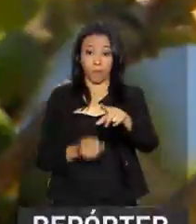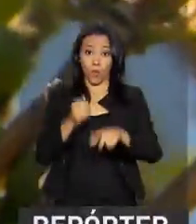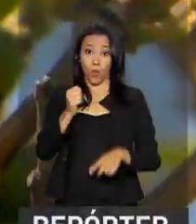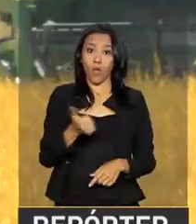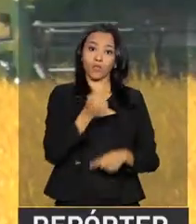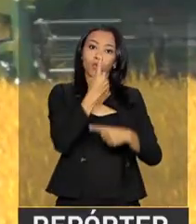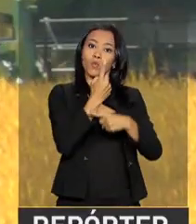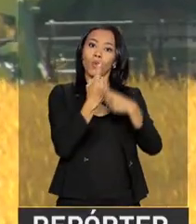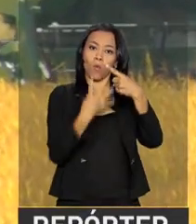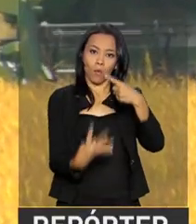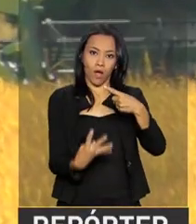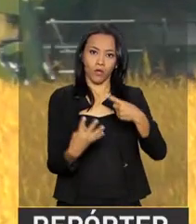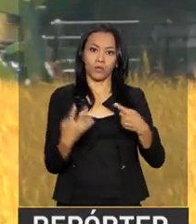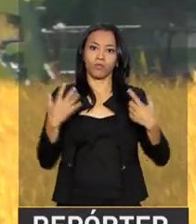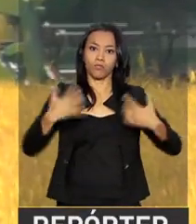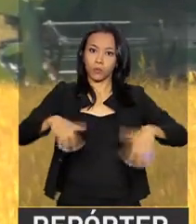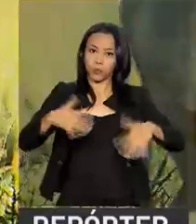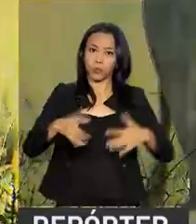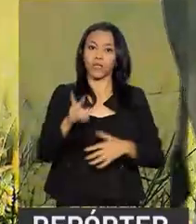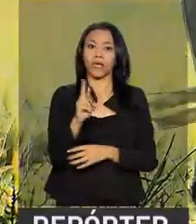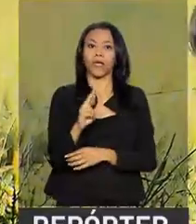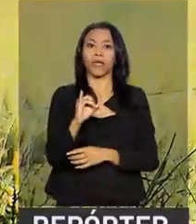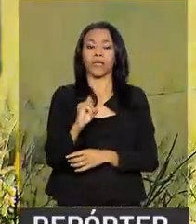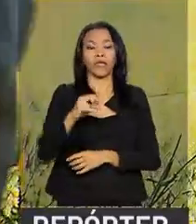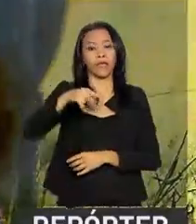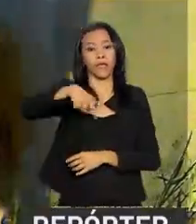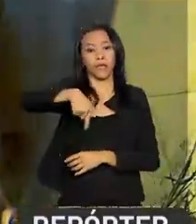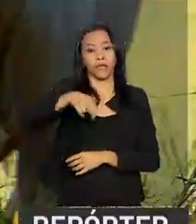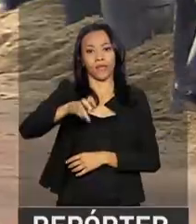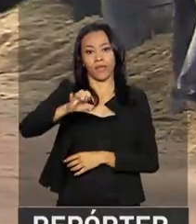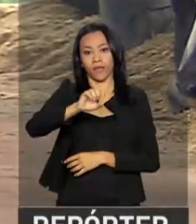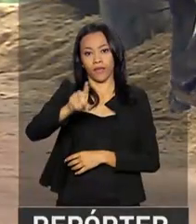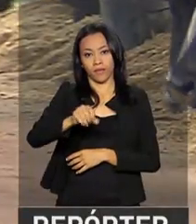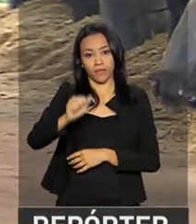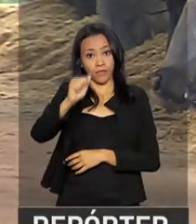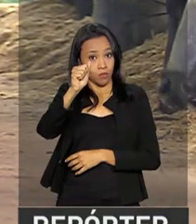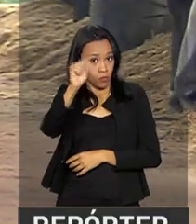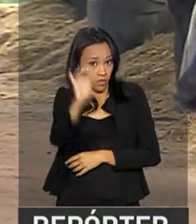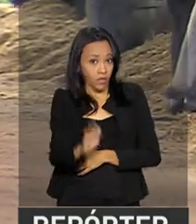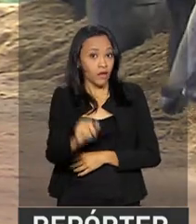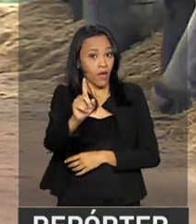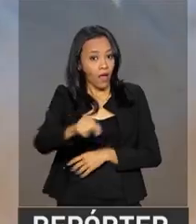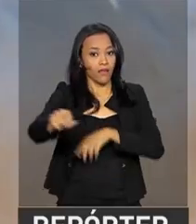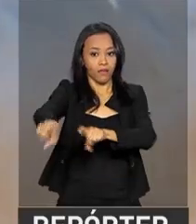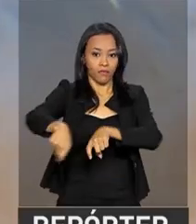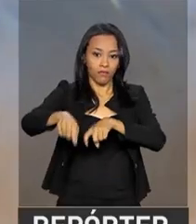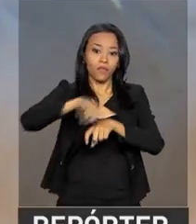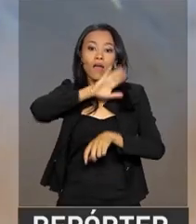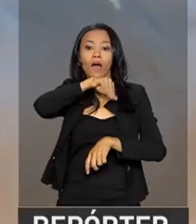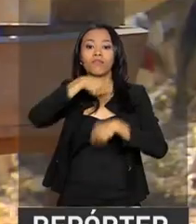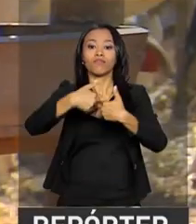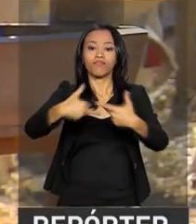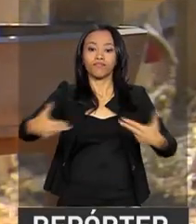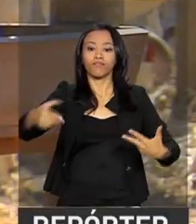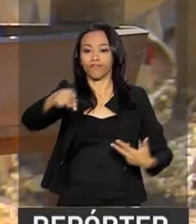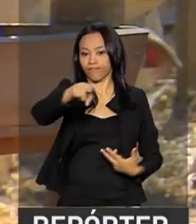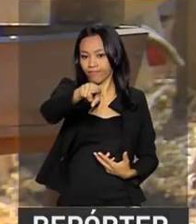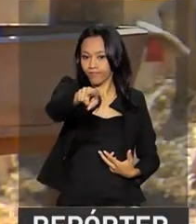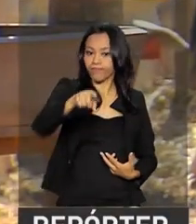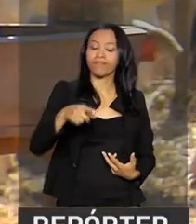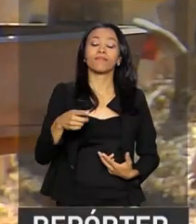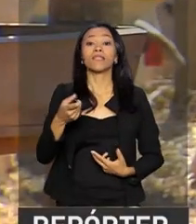riqueza produzida no brasil vem do campo agropecuária responde por 45% das exportações brasileiras